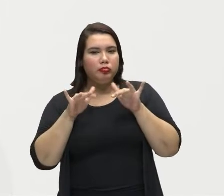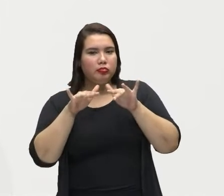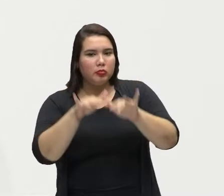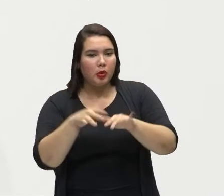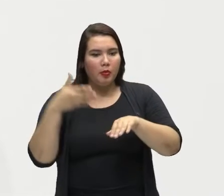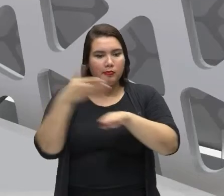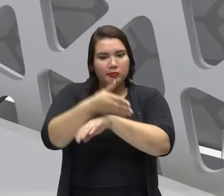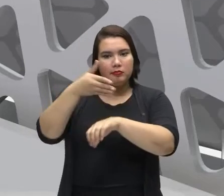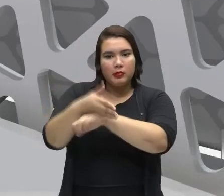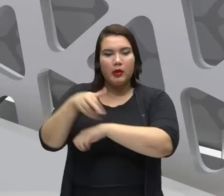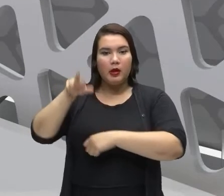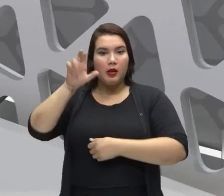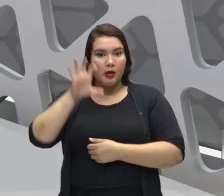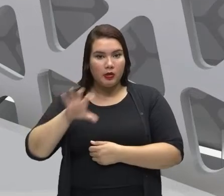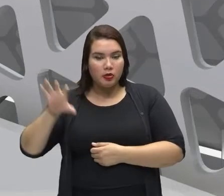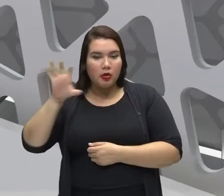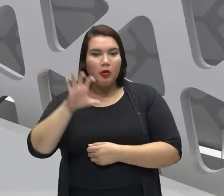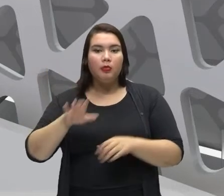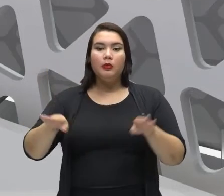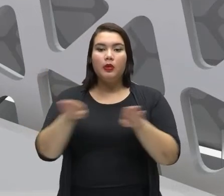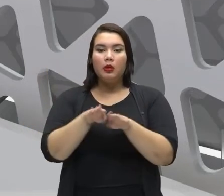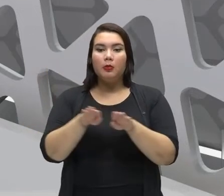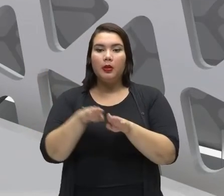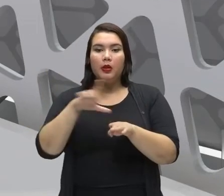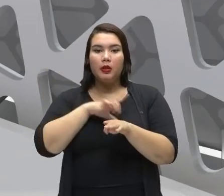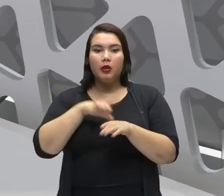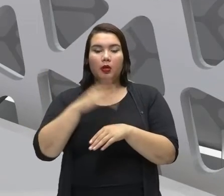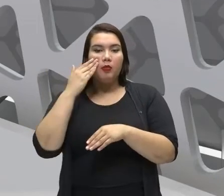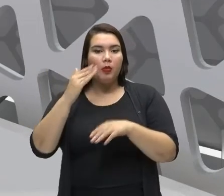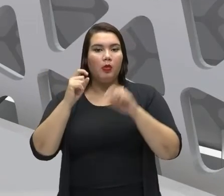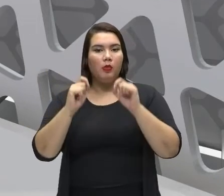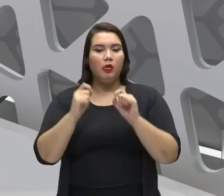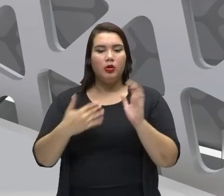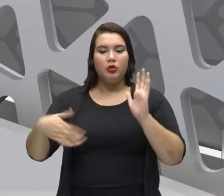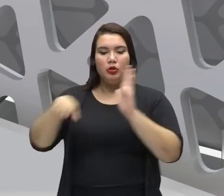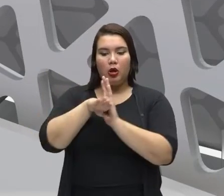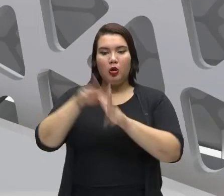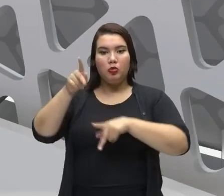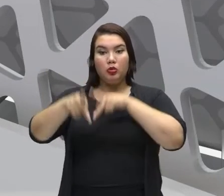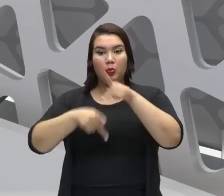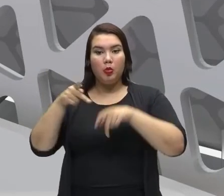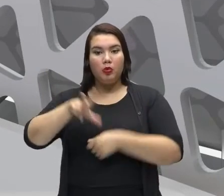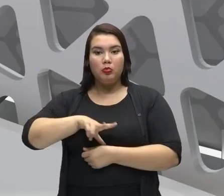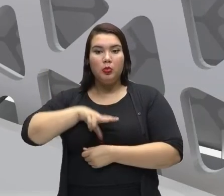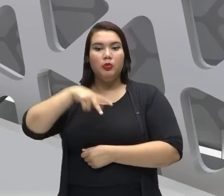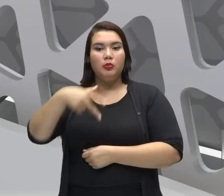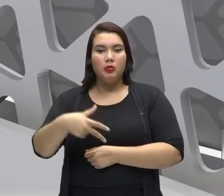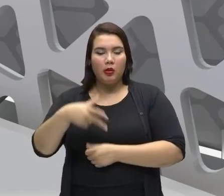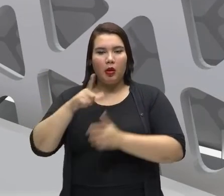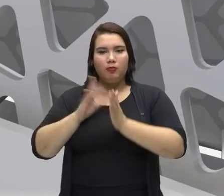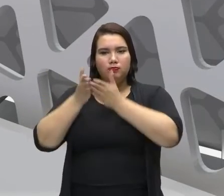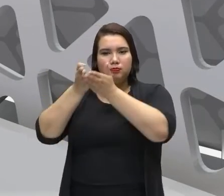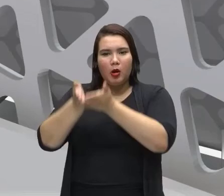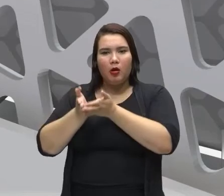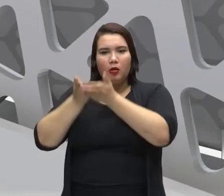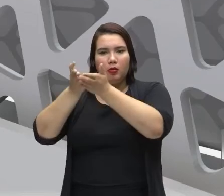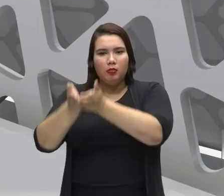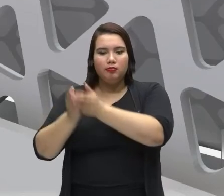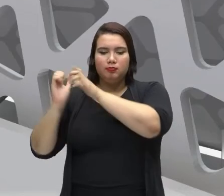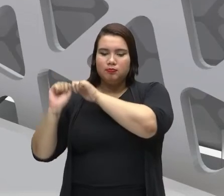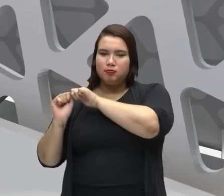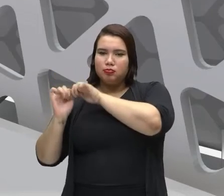invadir a região. Além disso, nós vamos ver aí a chegada dos portugueses com as grandes navegações e